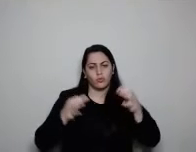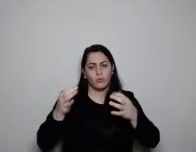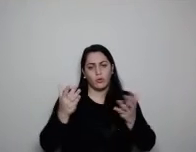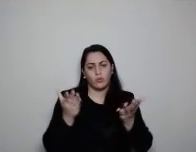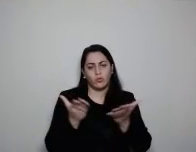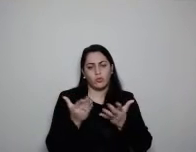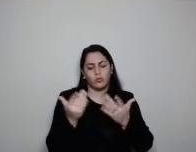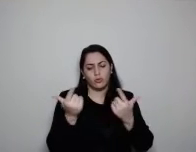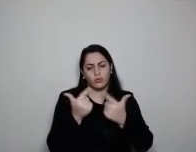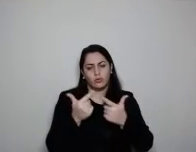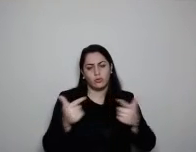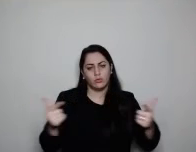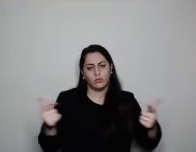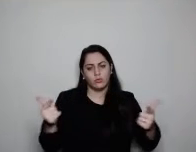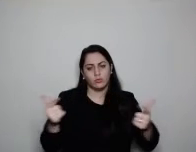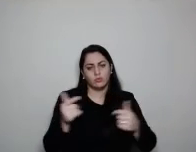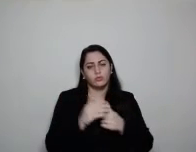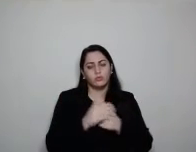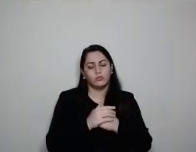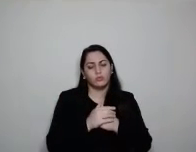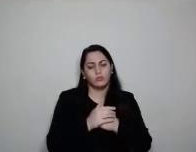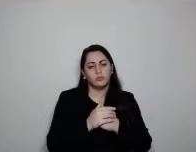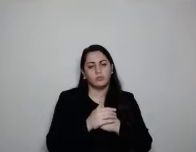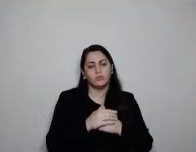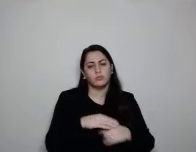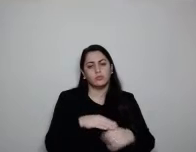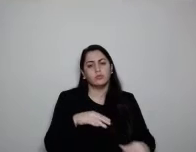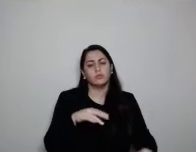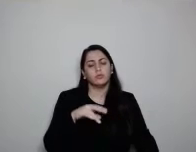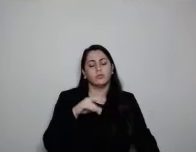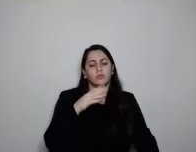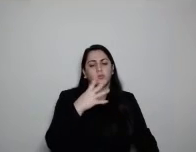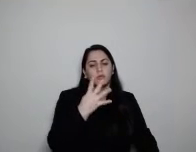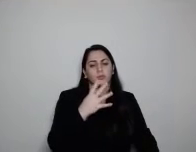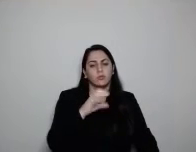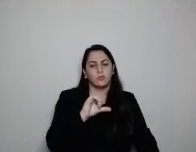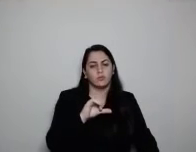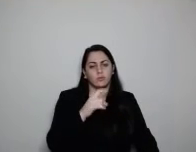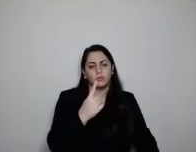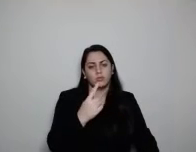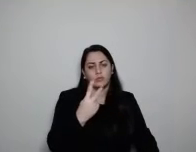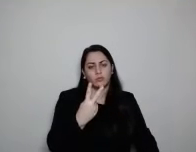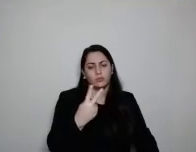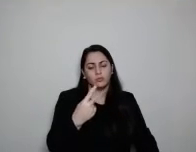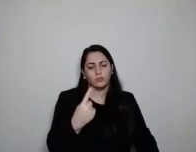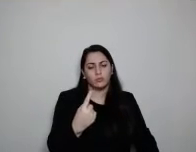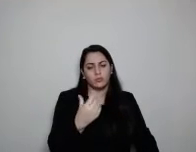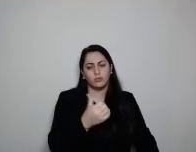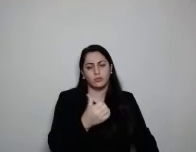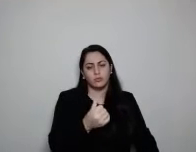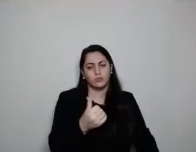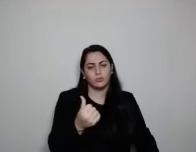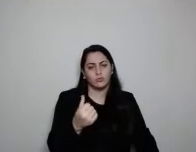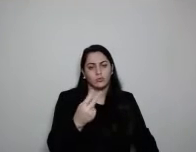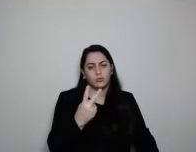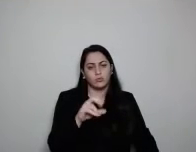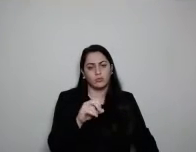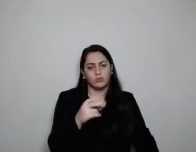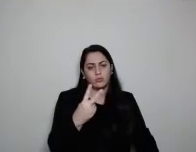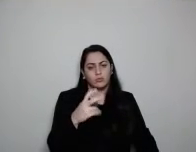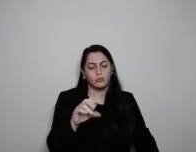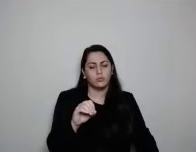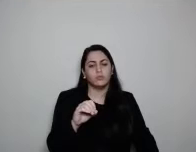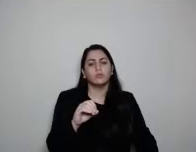08-49-121-66-2020. Apelante Sidney Augusto da Cruz Costa. E apelado Jeff Engenharia. Isso vai ficar para a próxima sessão. Ok?